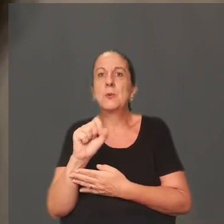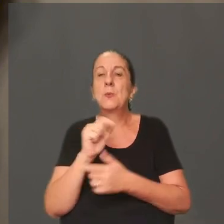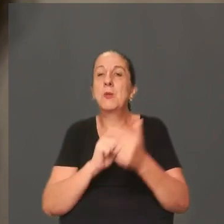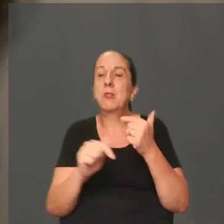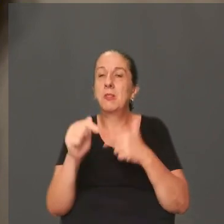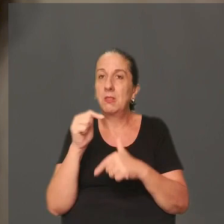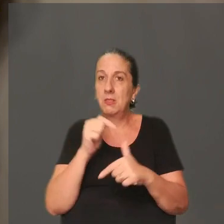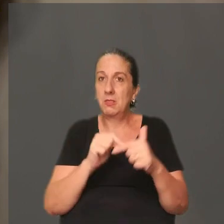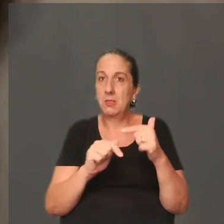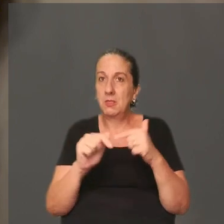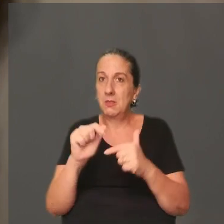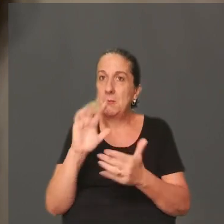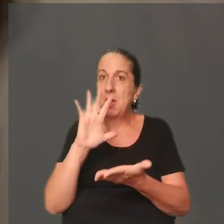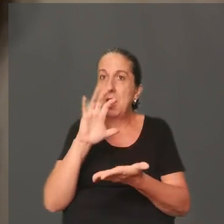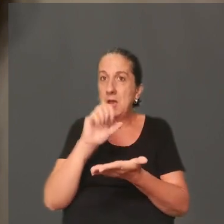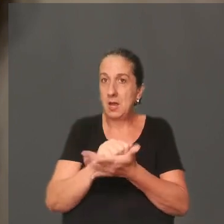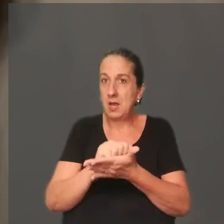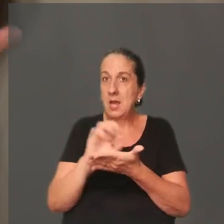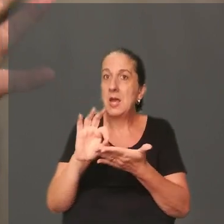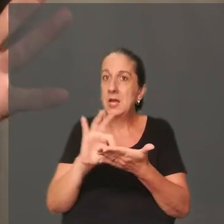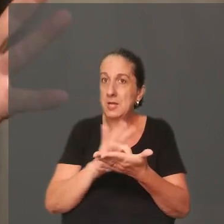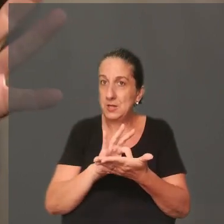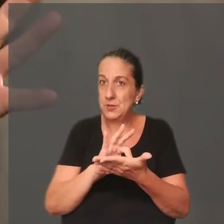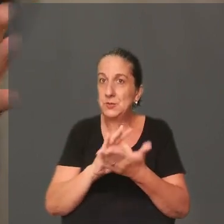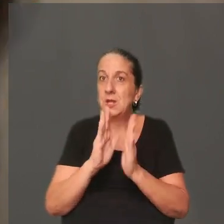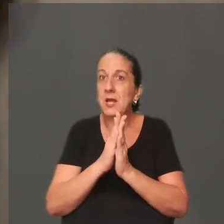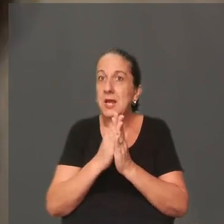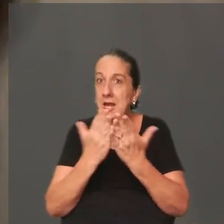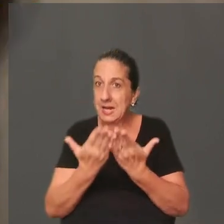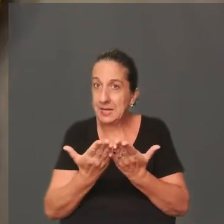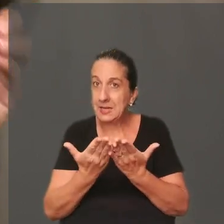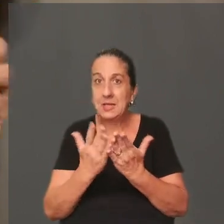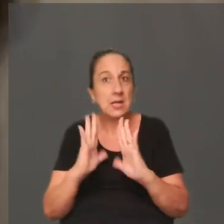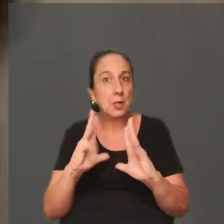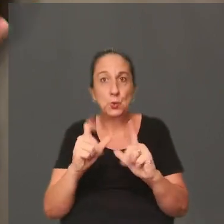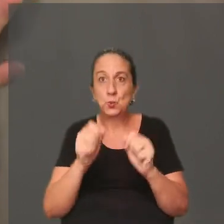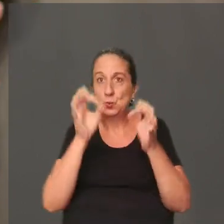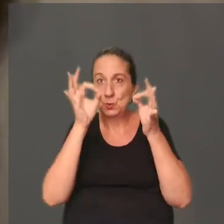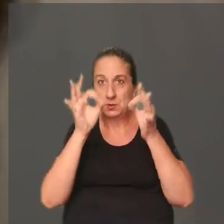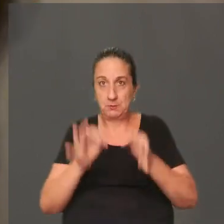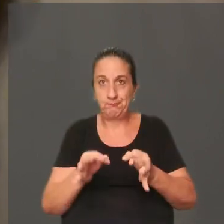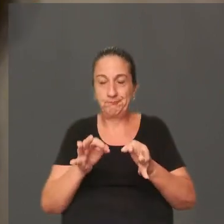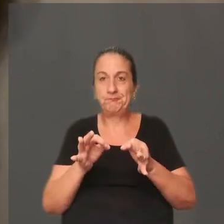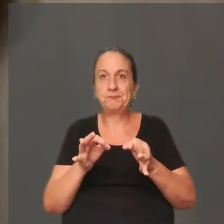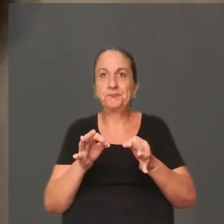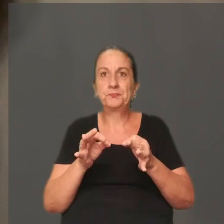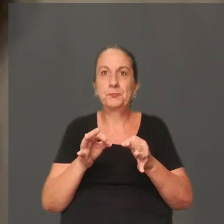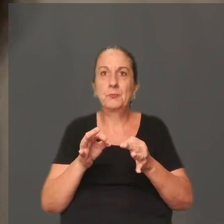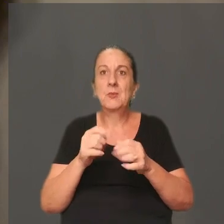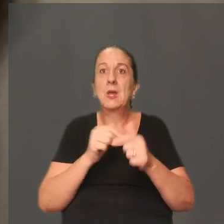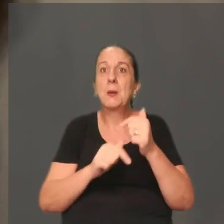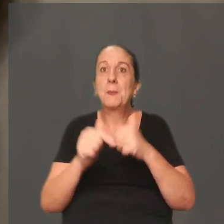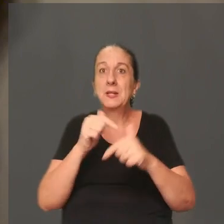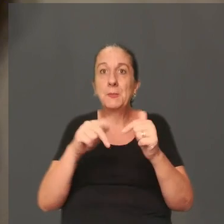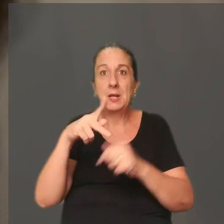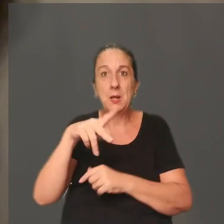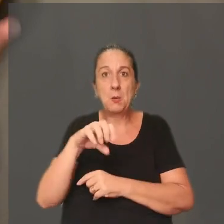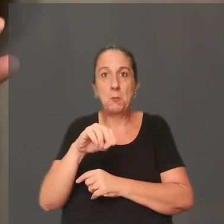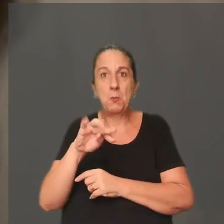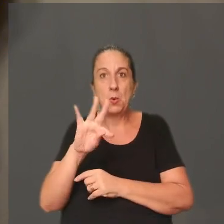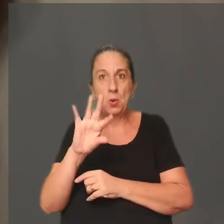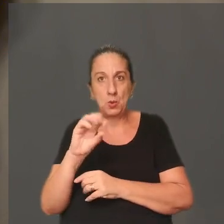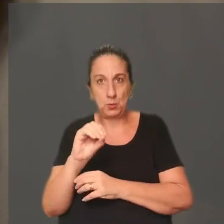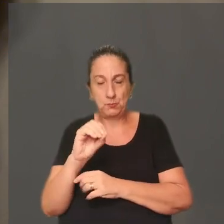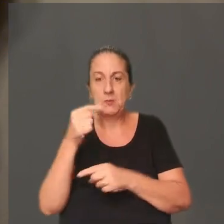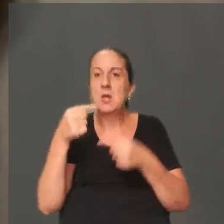admitir como empregados com registro, em carteira, tudo direitinho, e para trabalhar